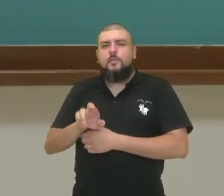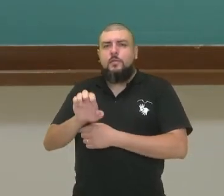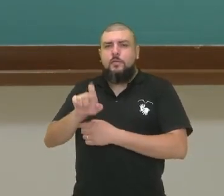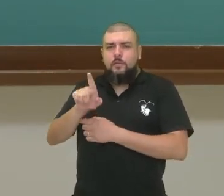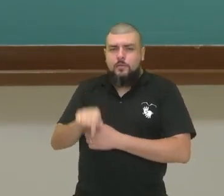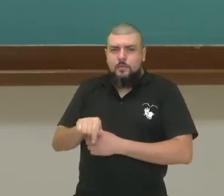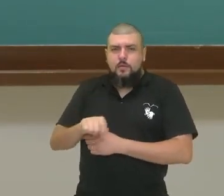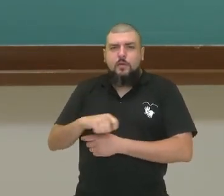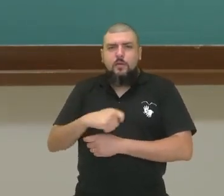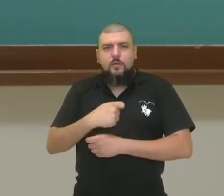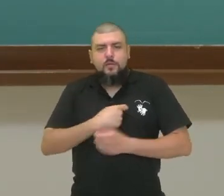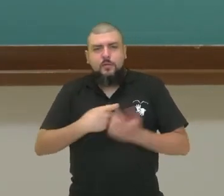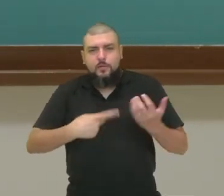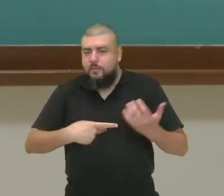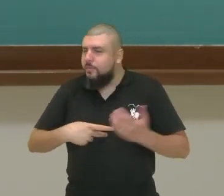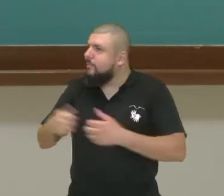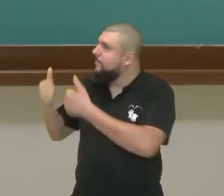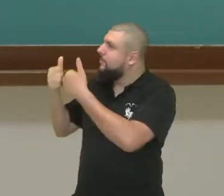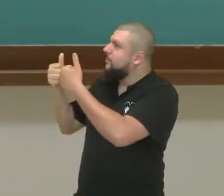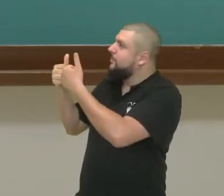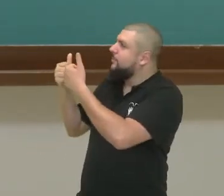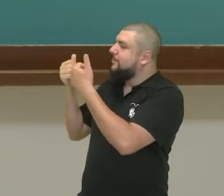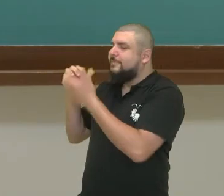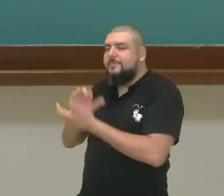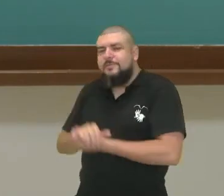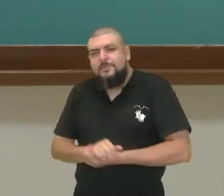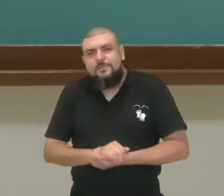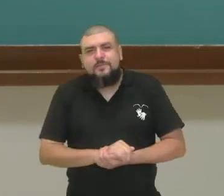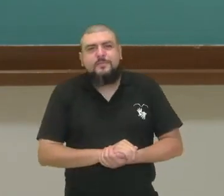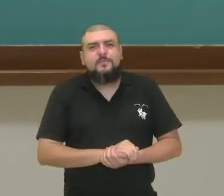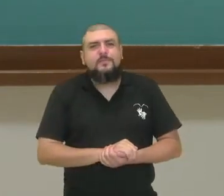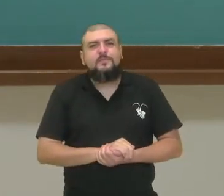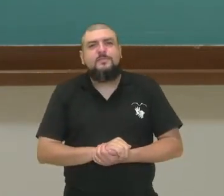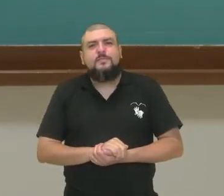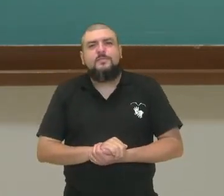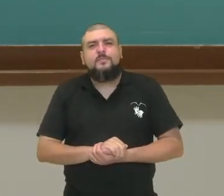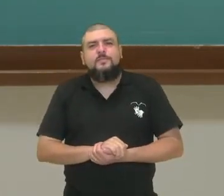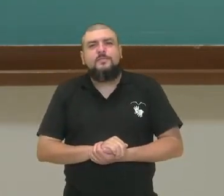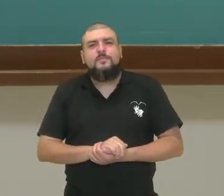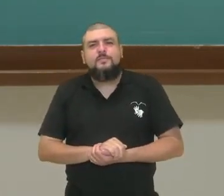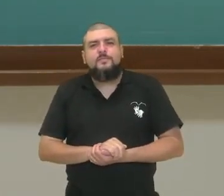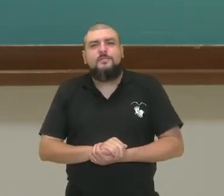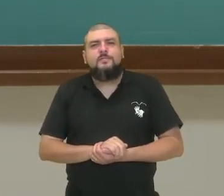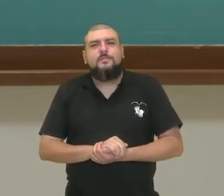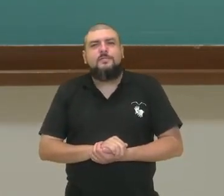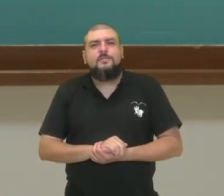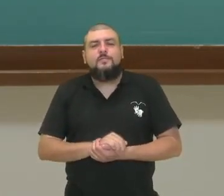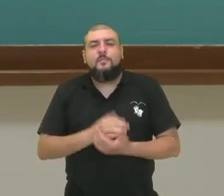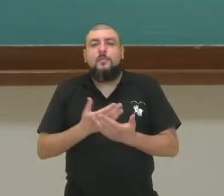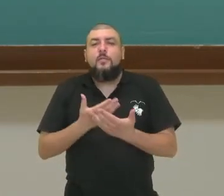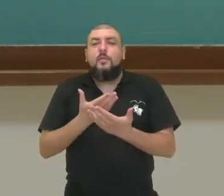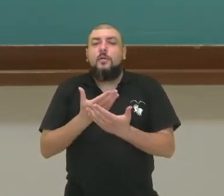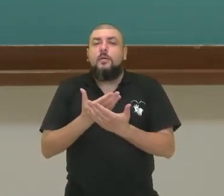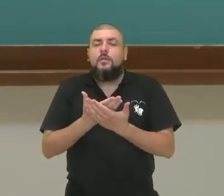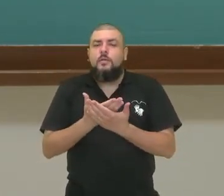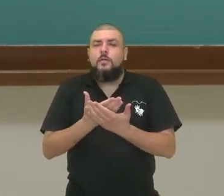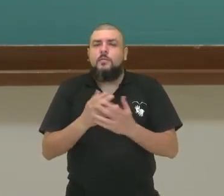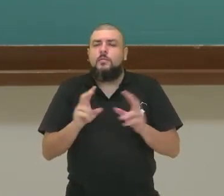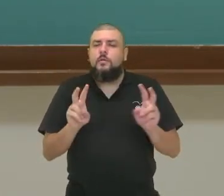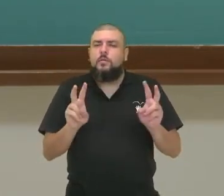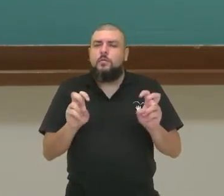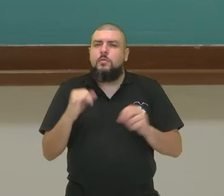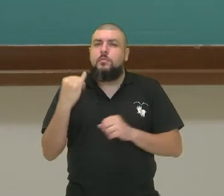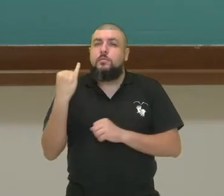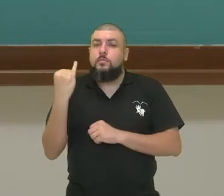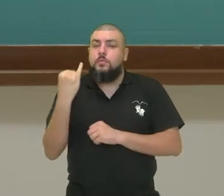de Libras, o Paulo. Tudo bem, Paulo? Muito bem, então nesta aula nós vamos falar então sobre um tema muito importante, que é o